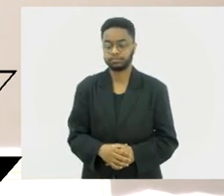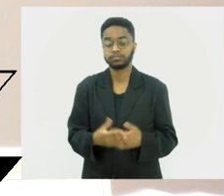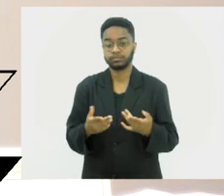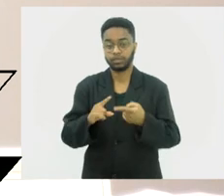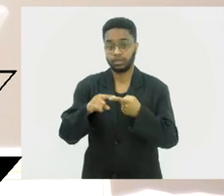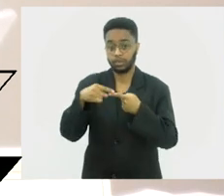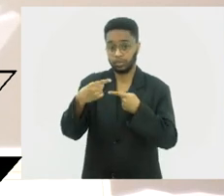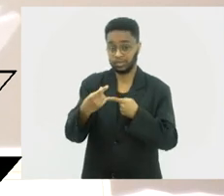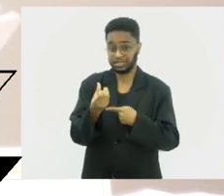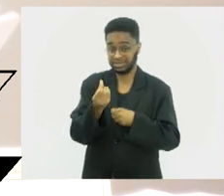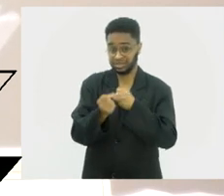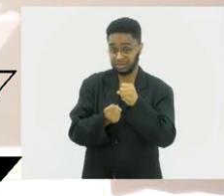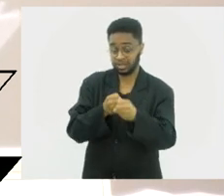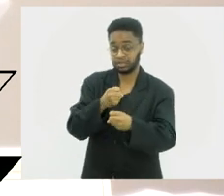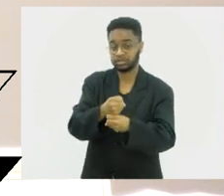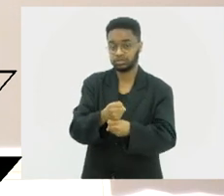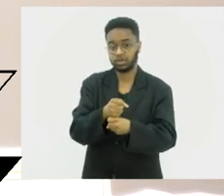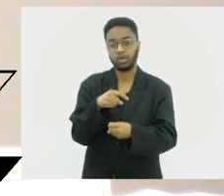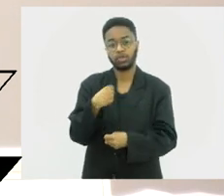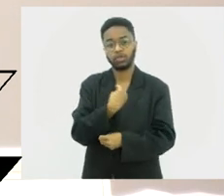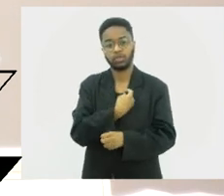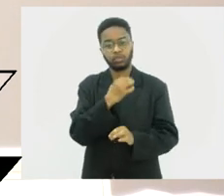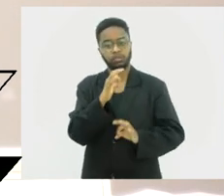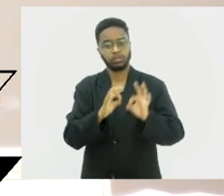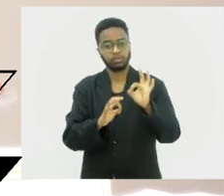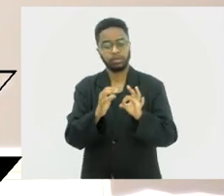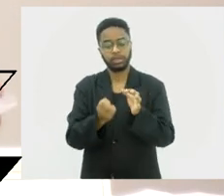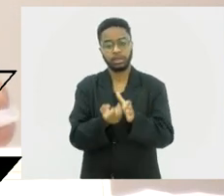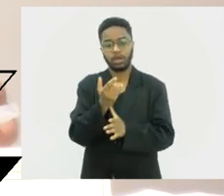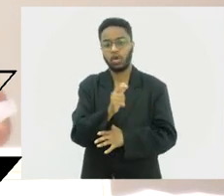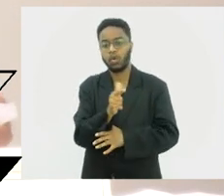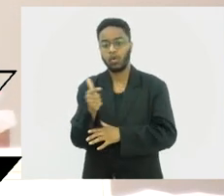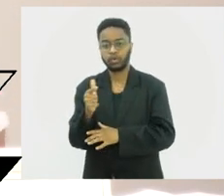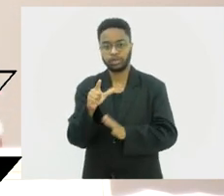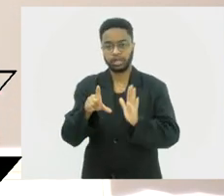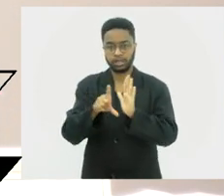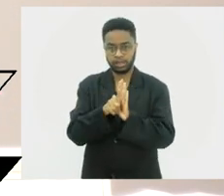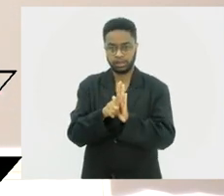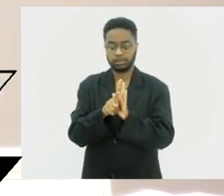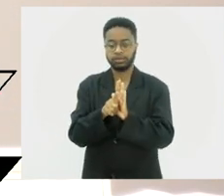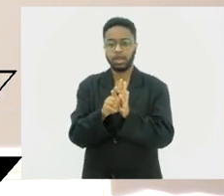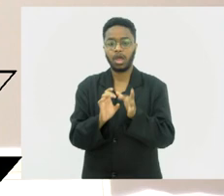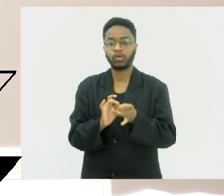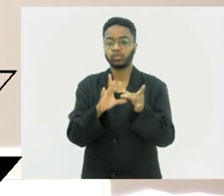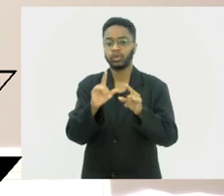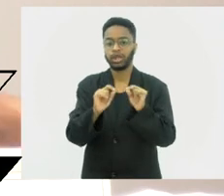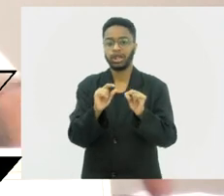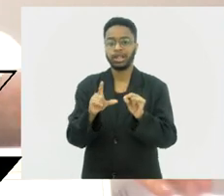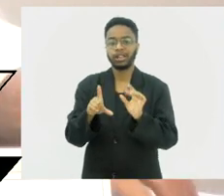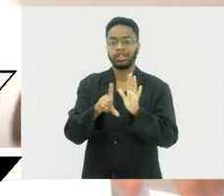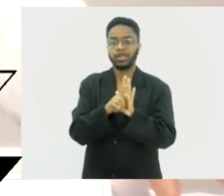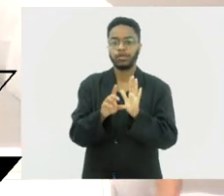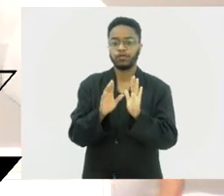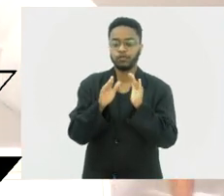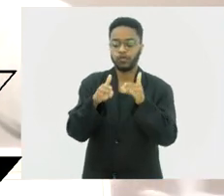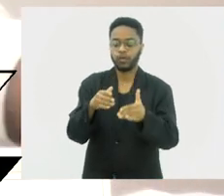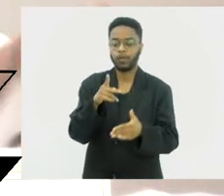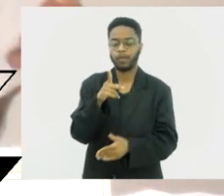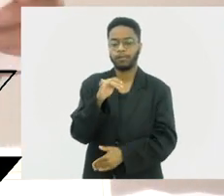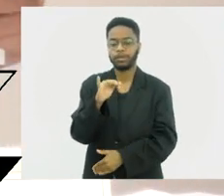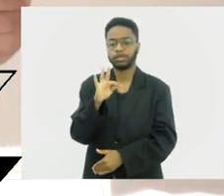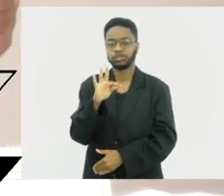6 anos depois, nós fizemos uma outra lei atualizando a chamada Lei do Pitbull, que é a